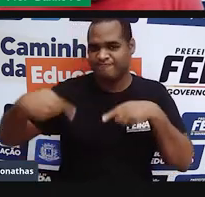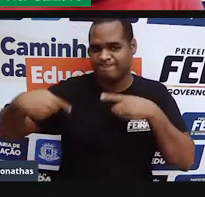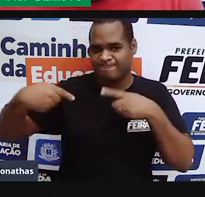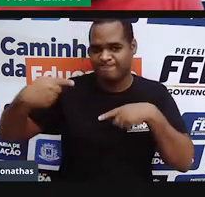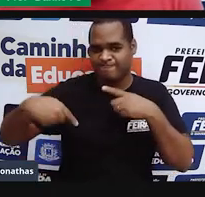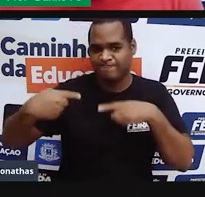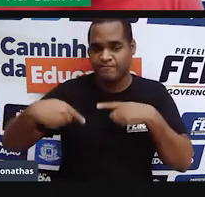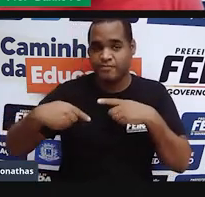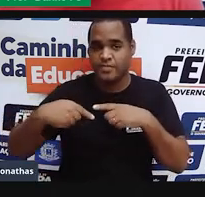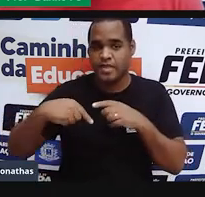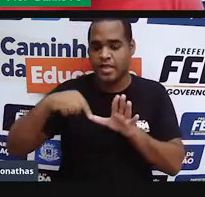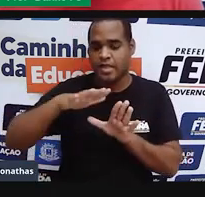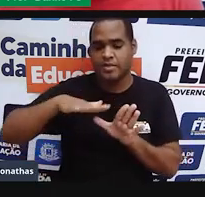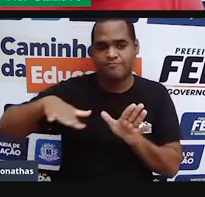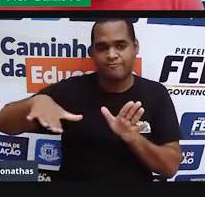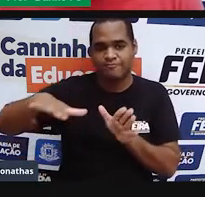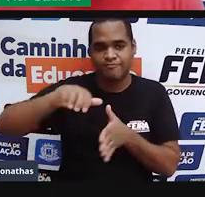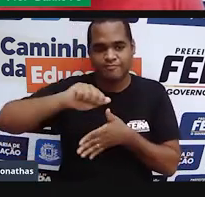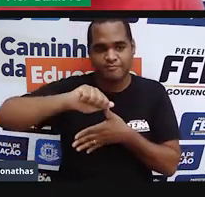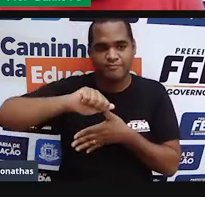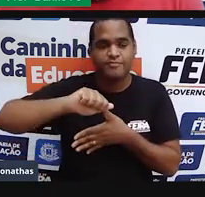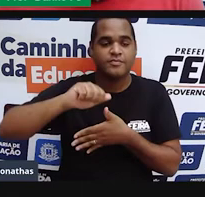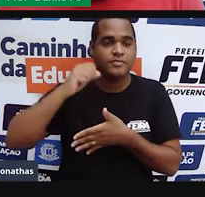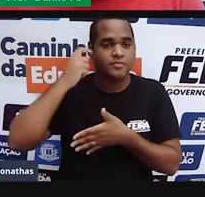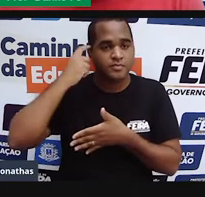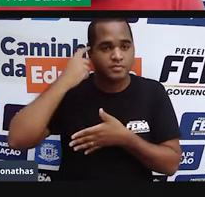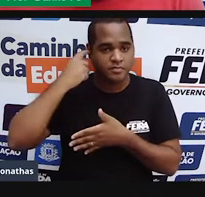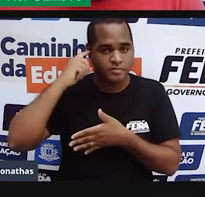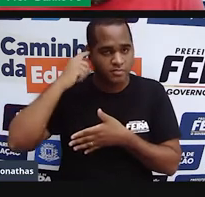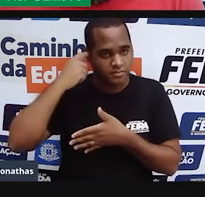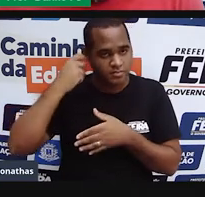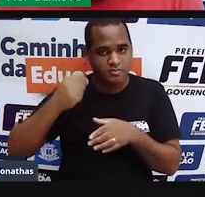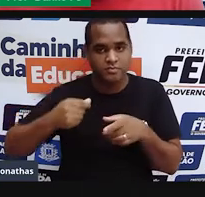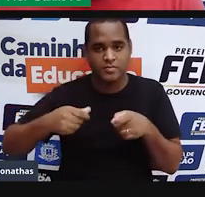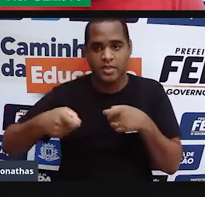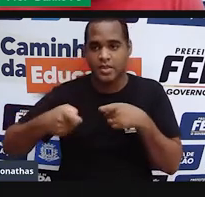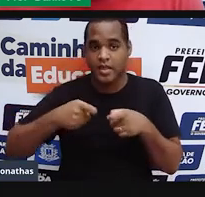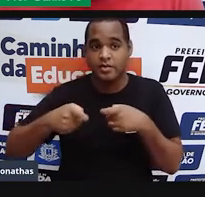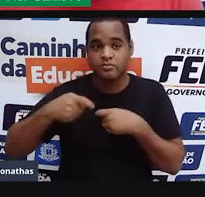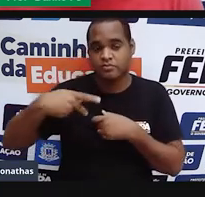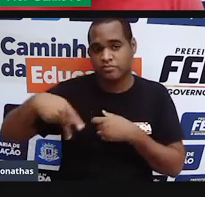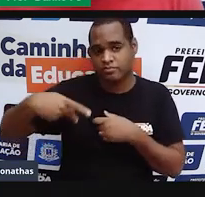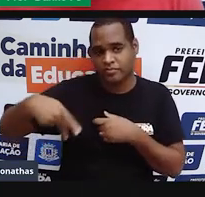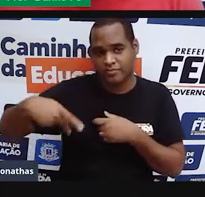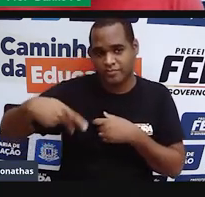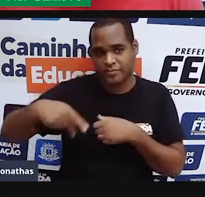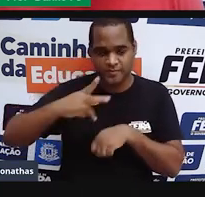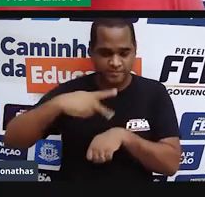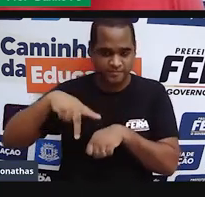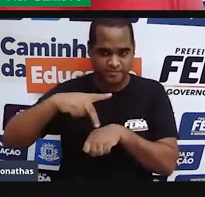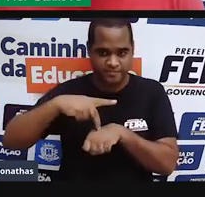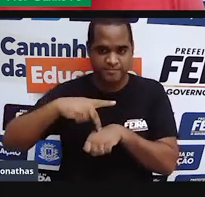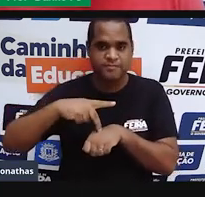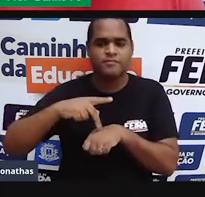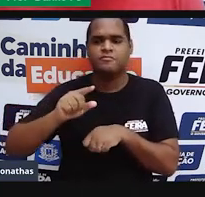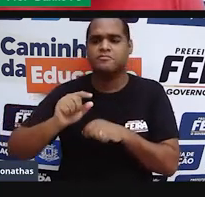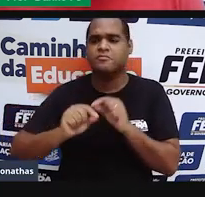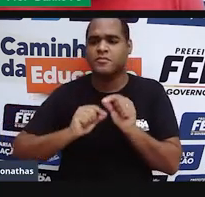na América do Sul, a chamada Guerra do Paraguai. Esse é o tema de nossa aula hoje.